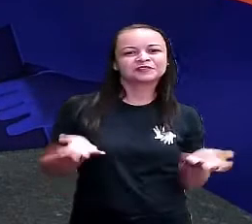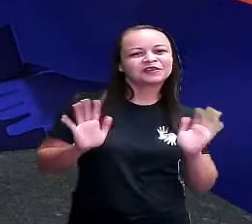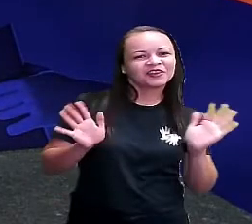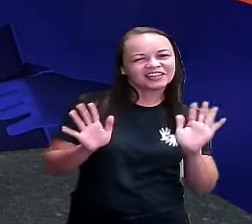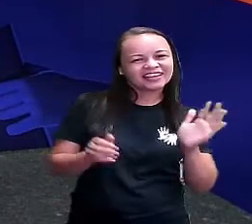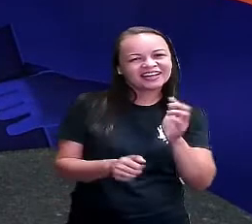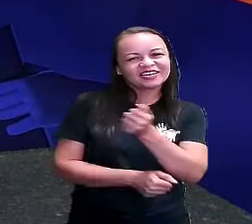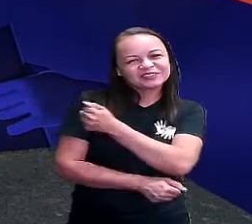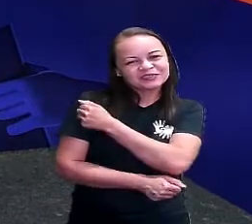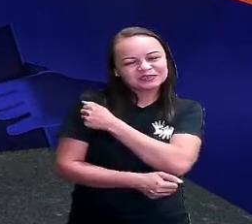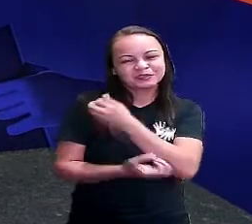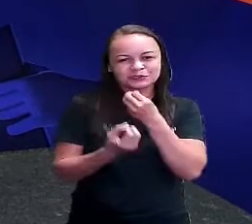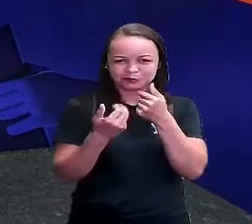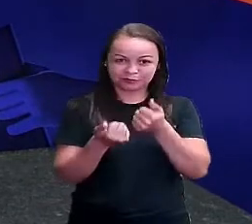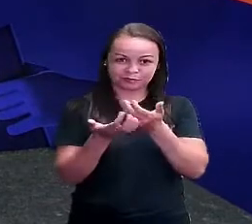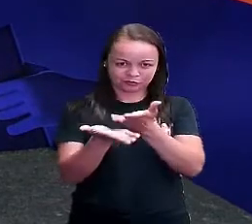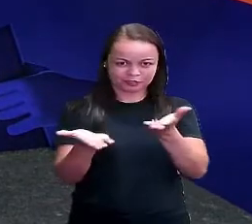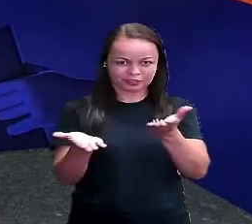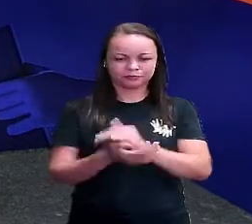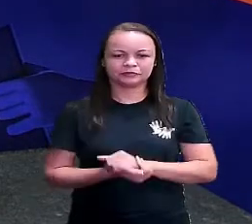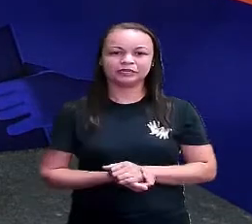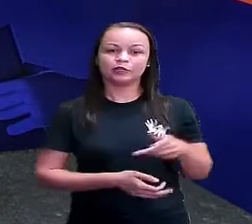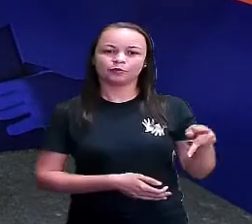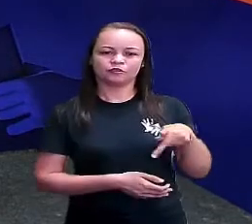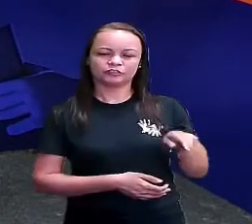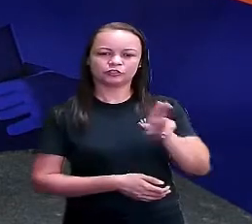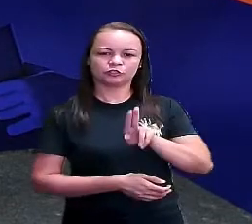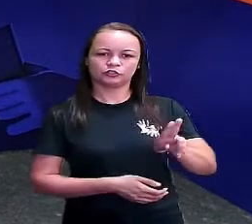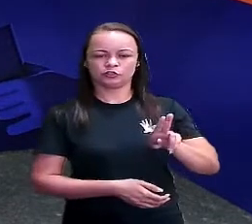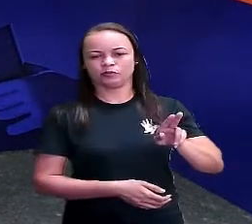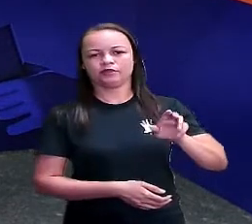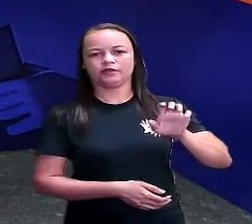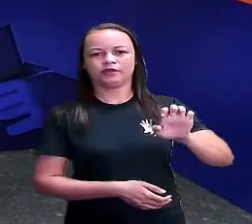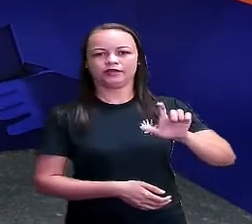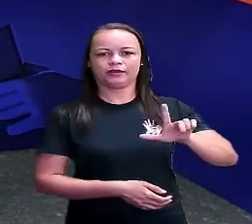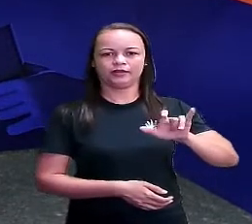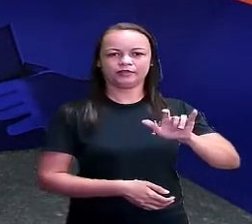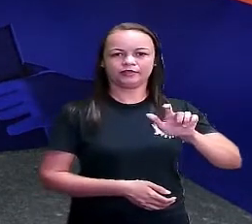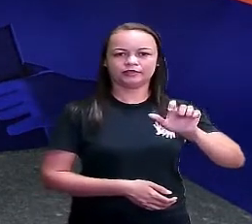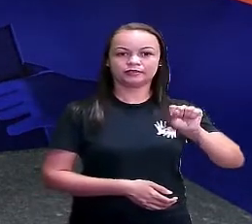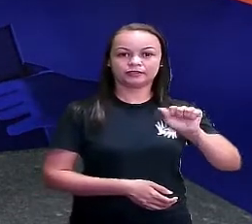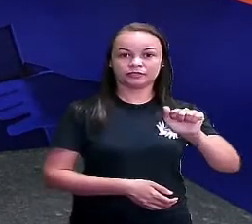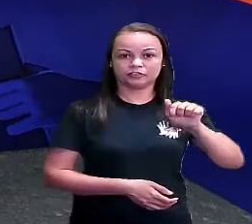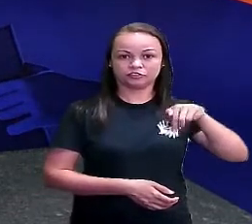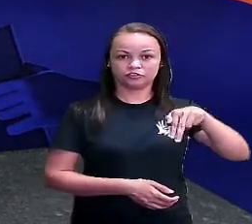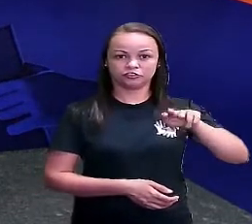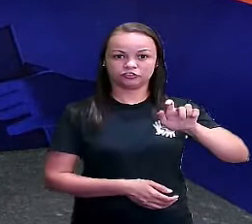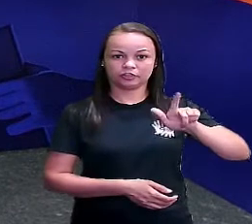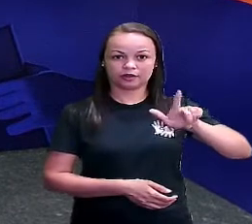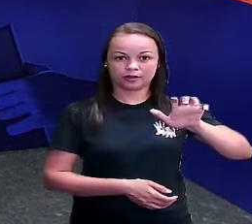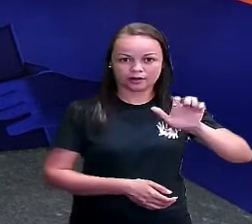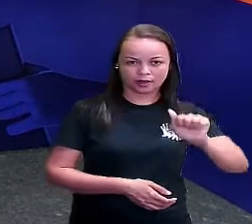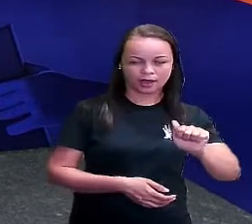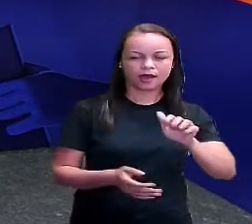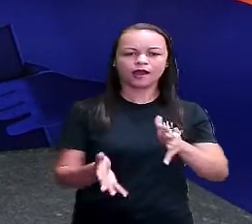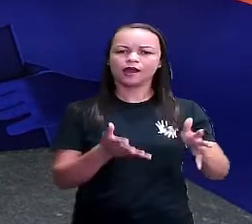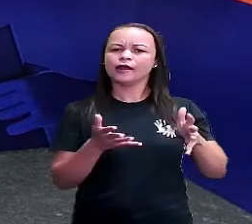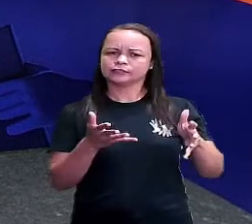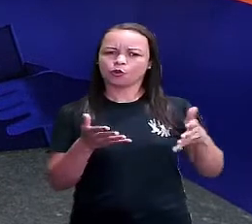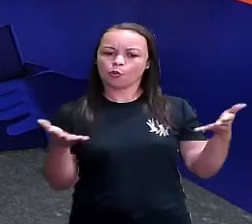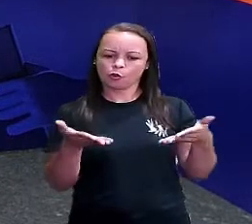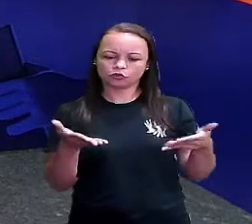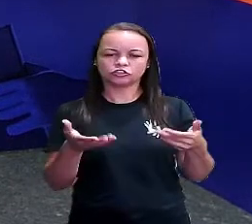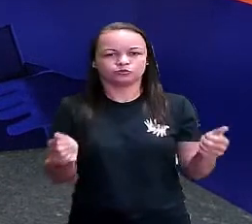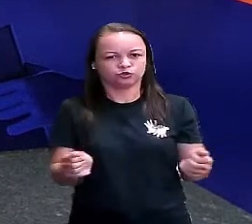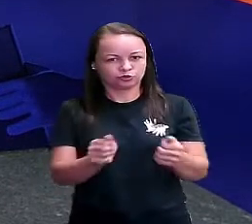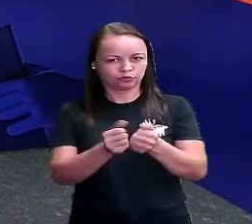Olá pessoal, tudo bem com vocês? Eu sou a professora Elisângela Gadelha e hoje estarei com vocês aqui numa aula de